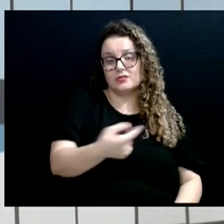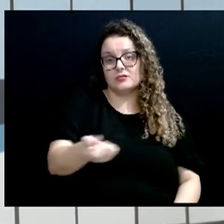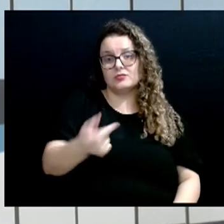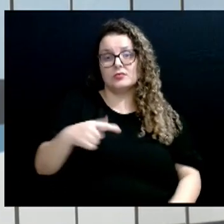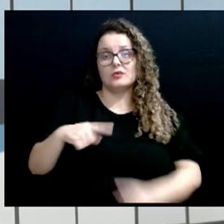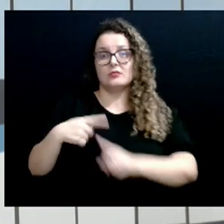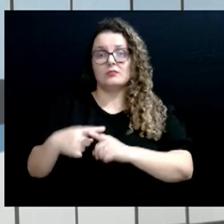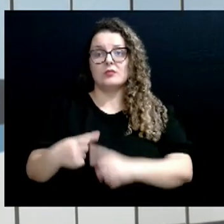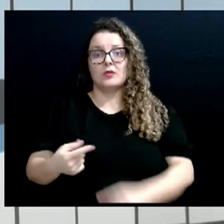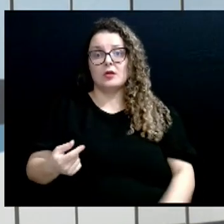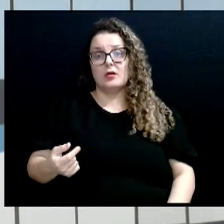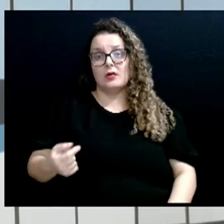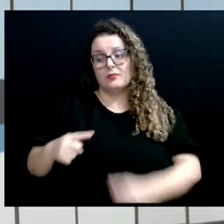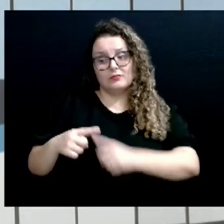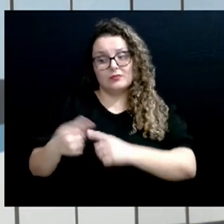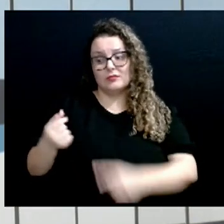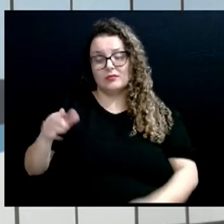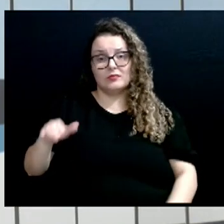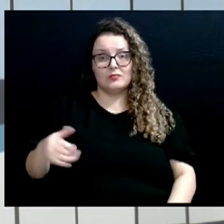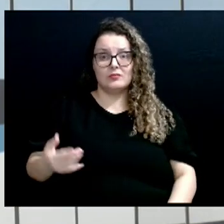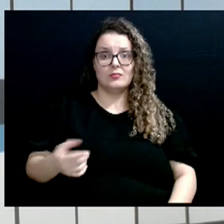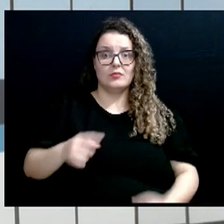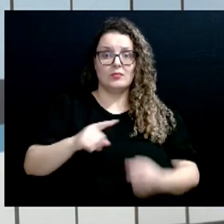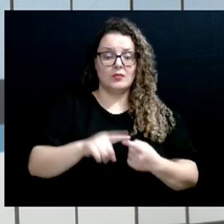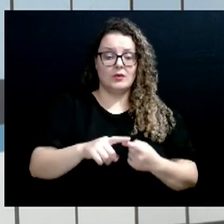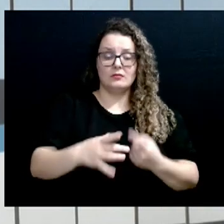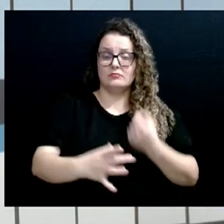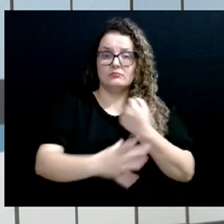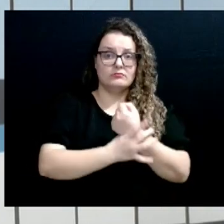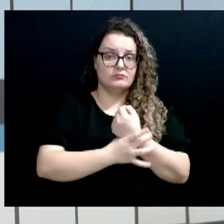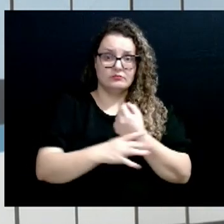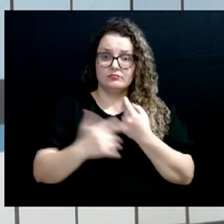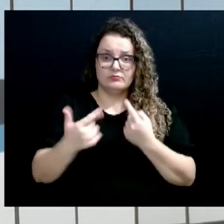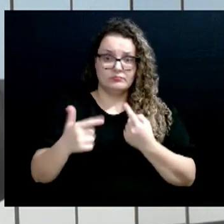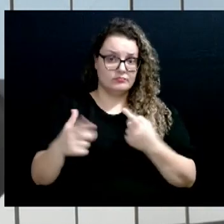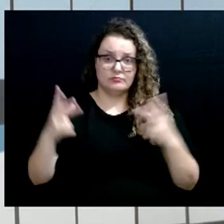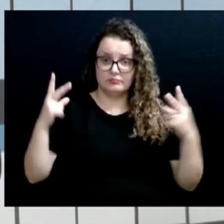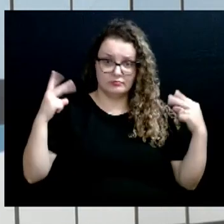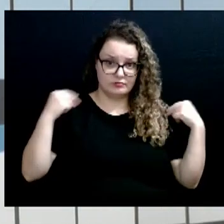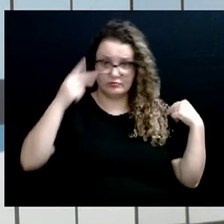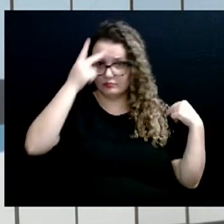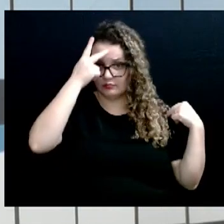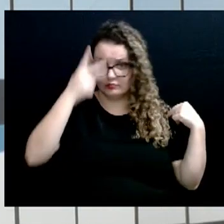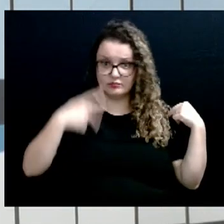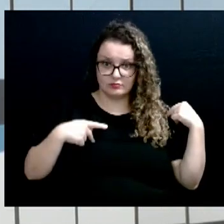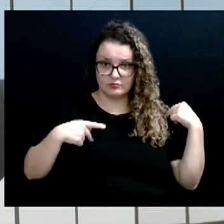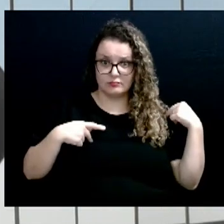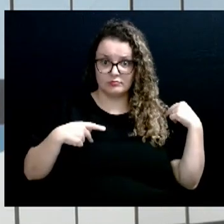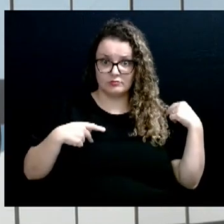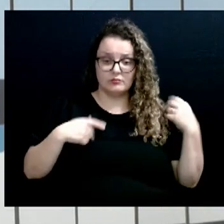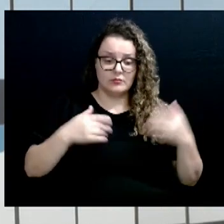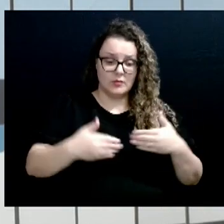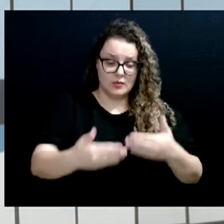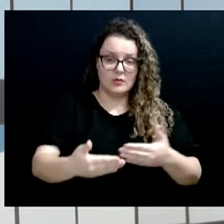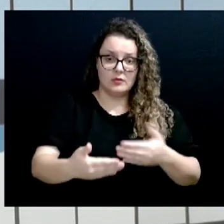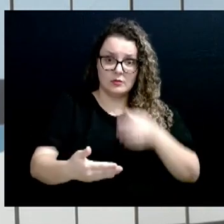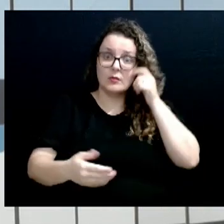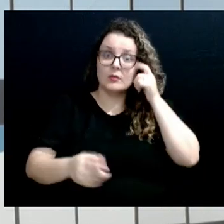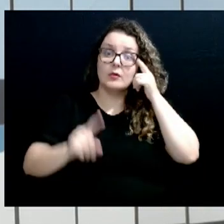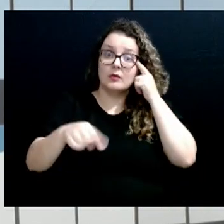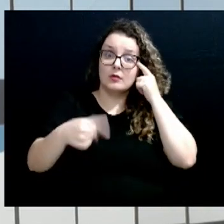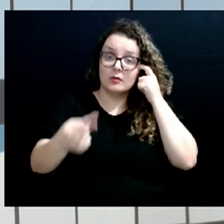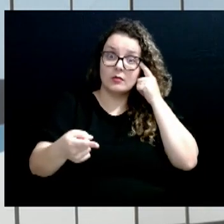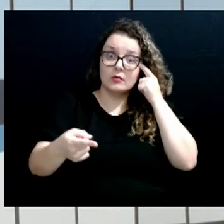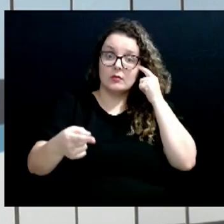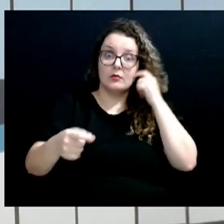mas contra, segurança desse motorista, tanto durante esse processo, quanto depois de formado,